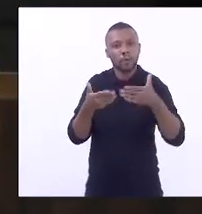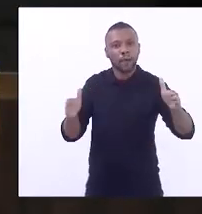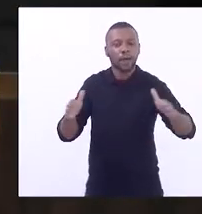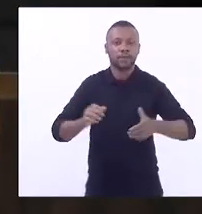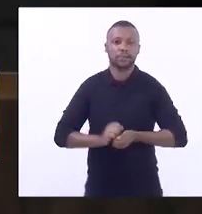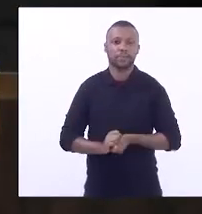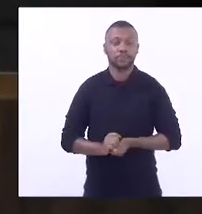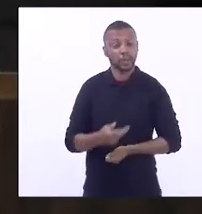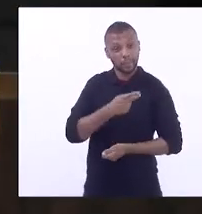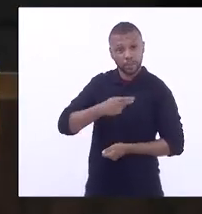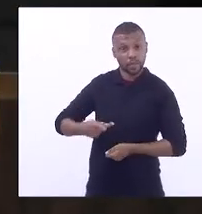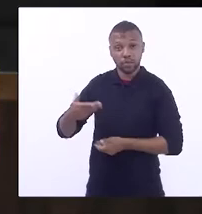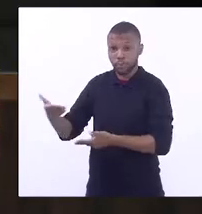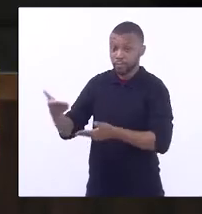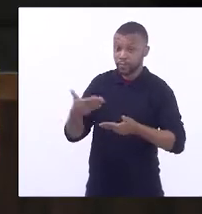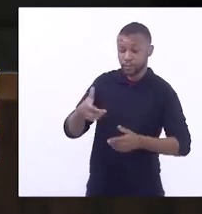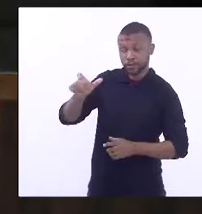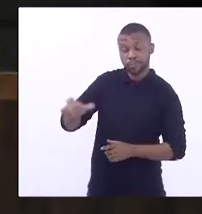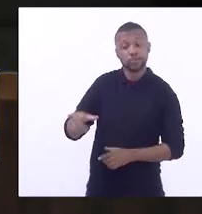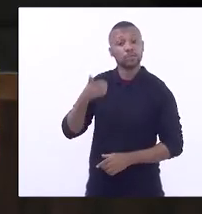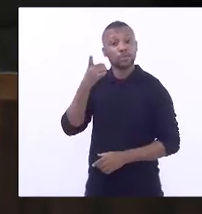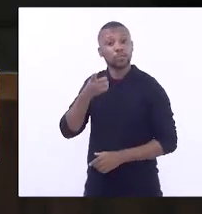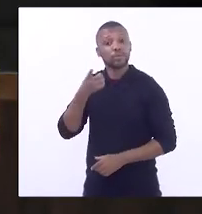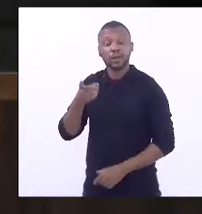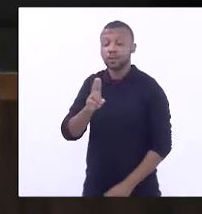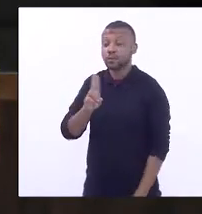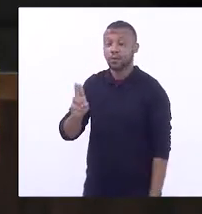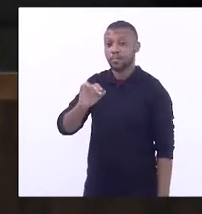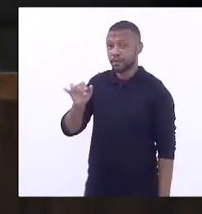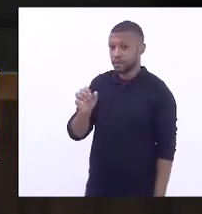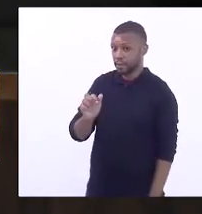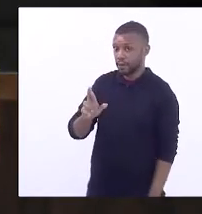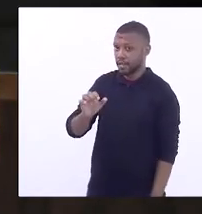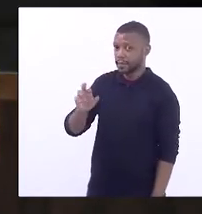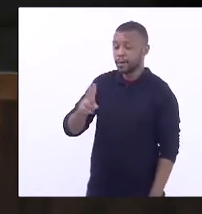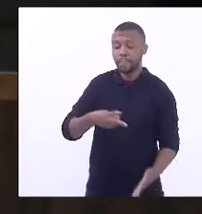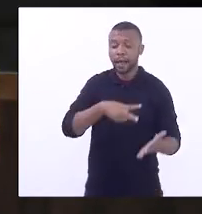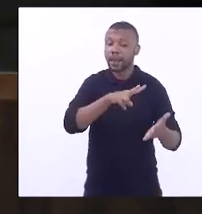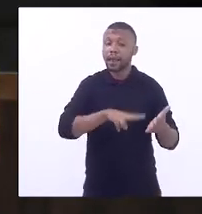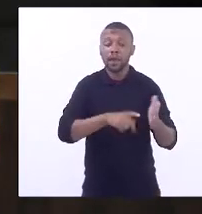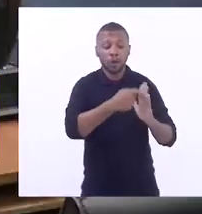deputado Jari Oliveira para fazer a leitura da ata da sessão anterior.